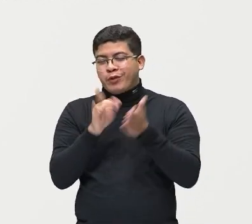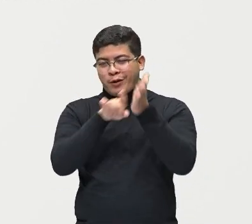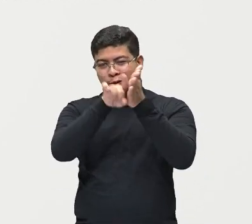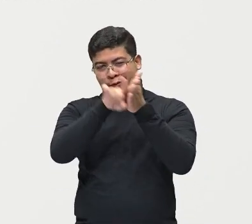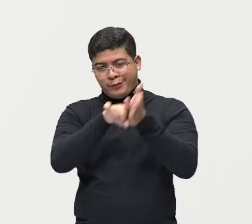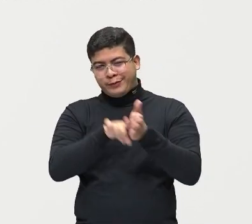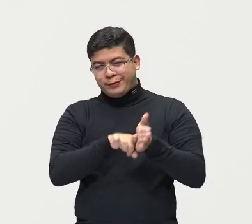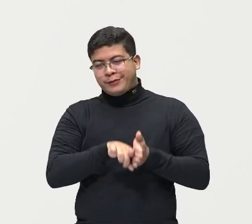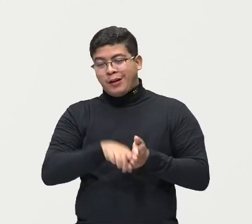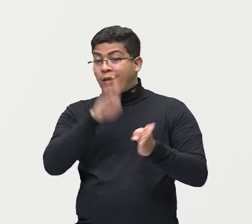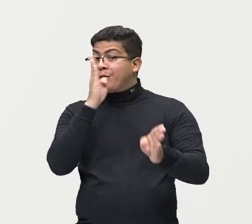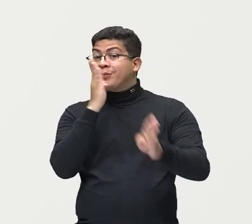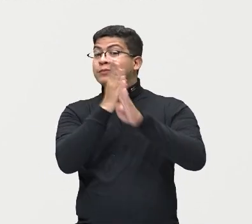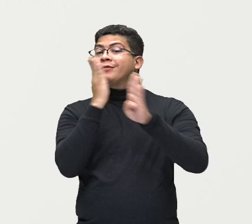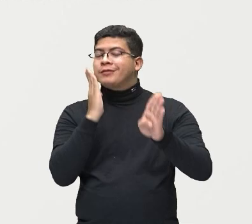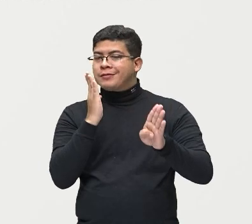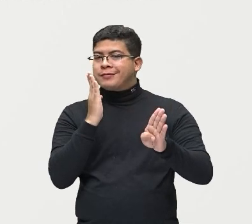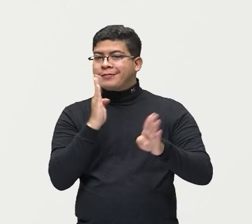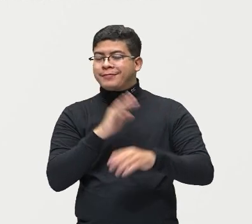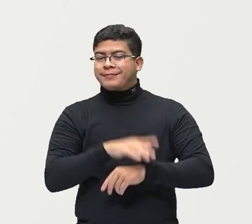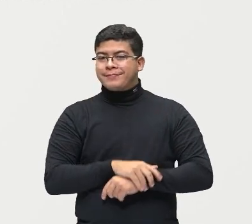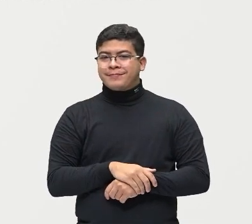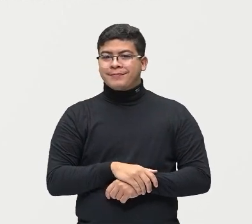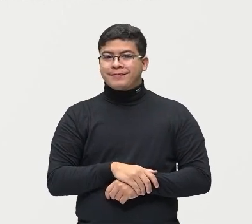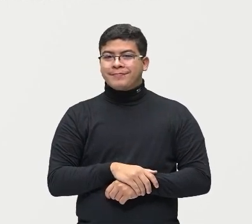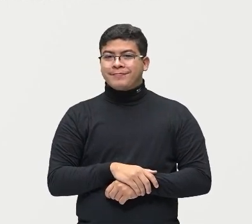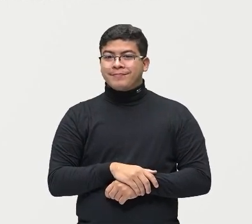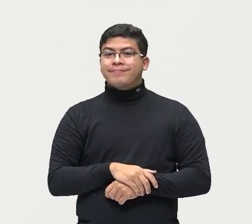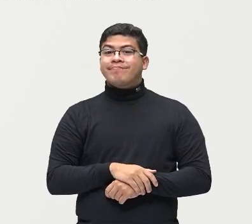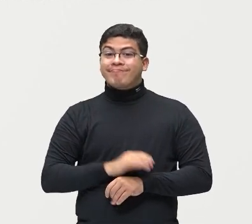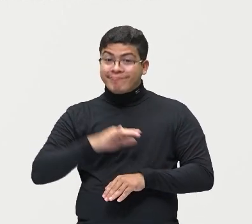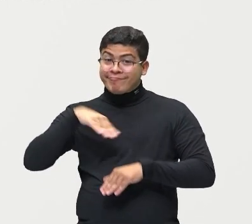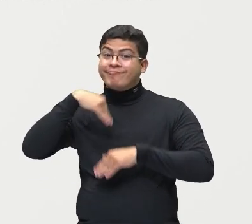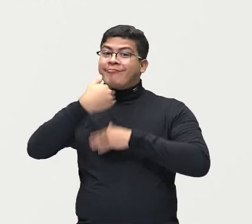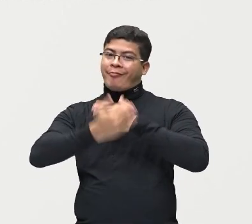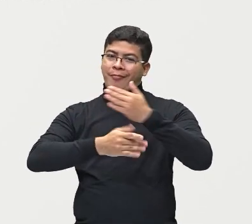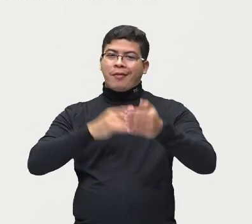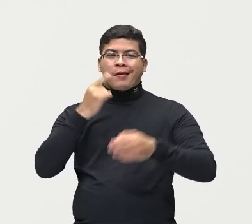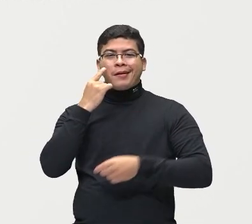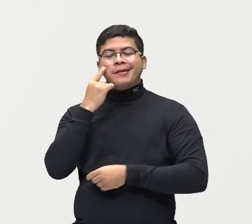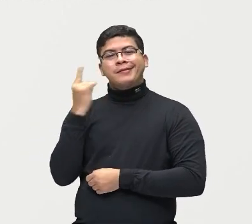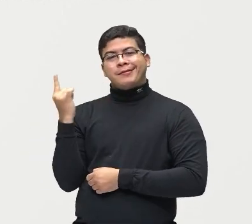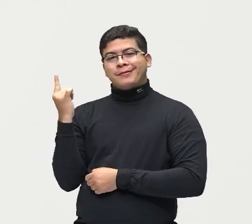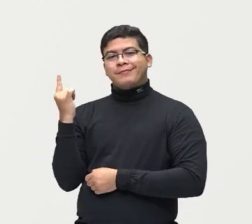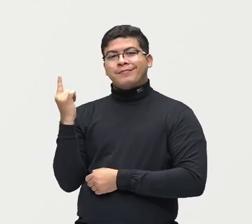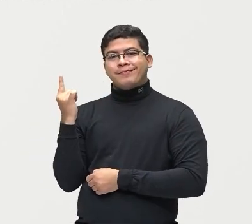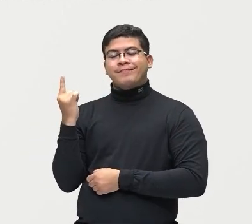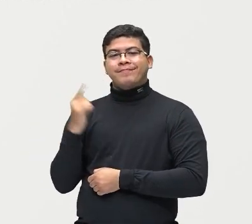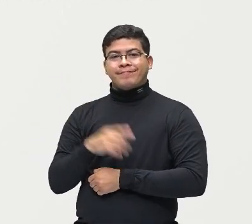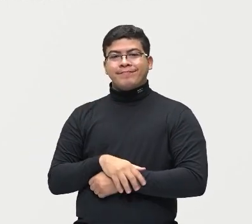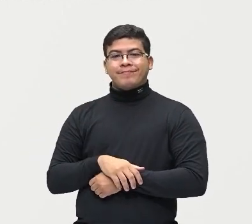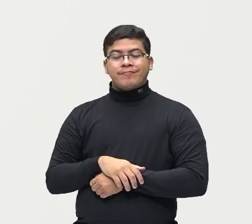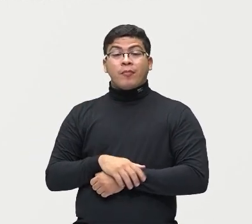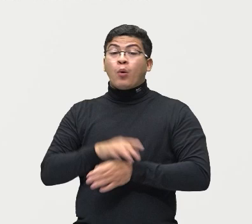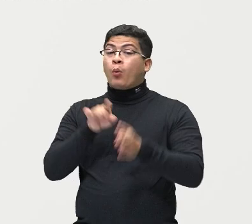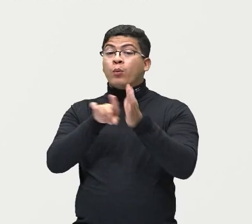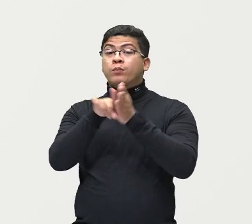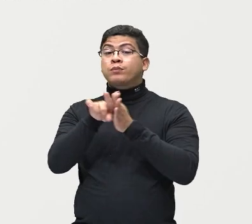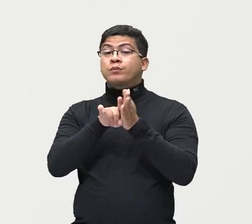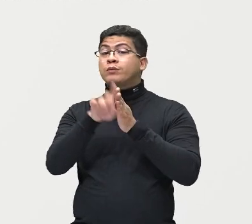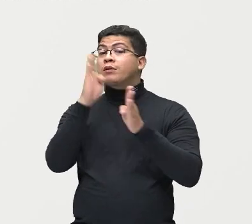ele, algumas descobertas. Ele prosseguiu ali, ó, em novas pesquisas para